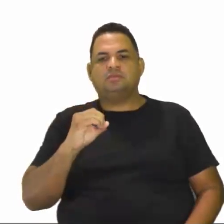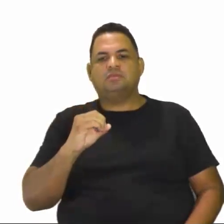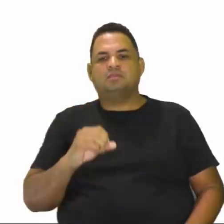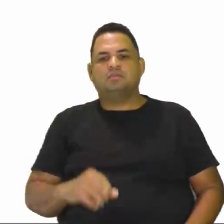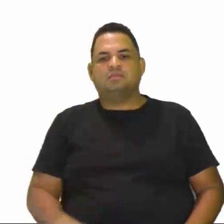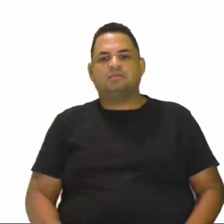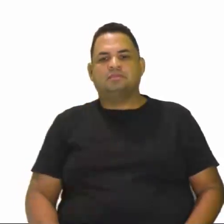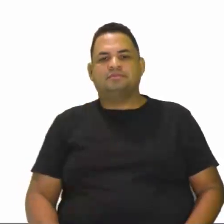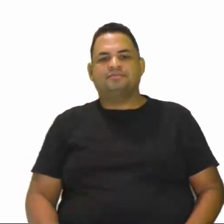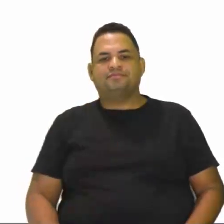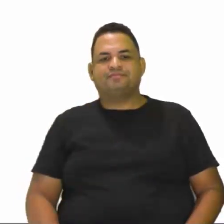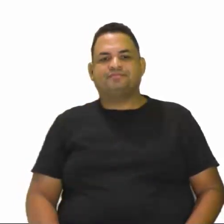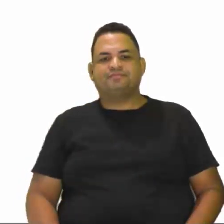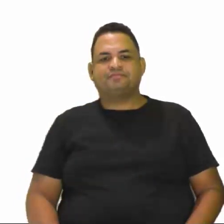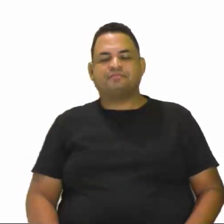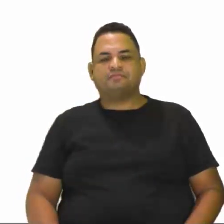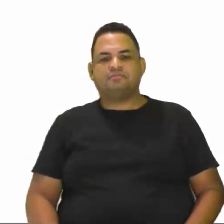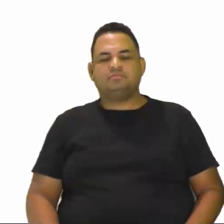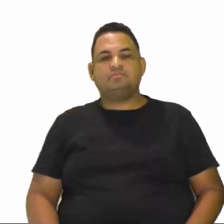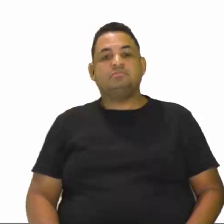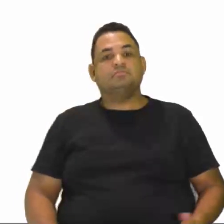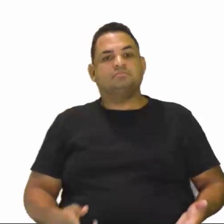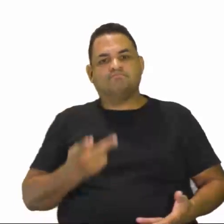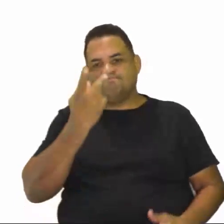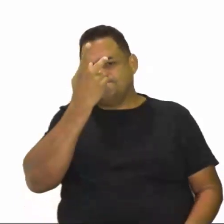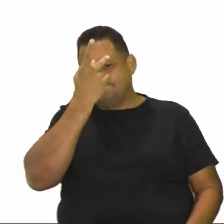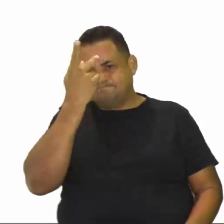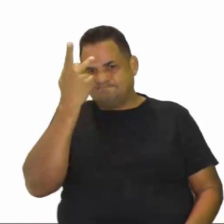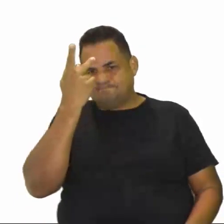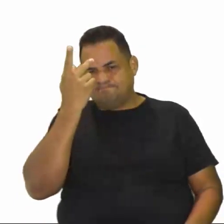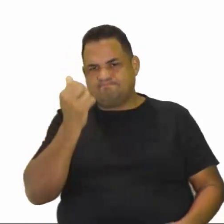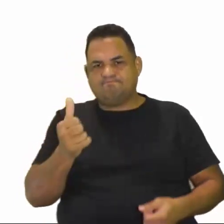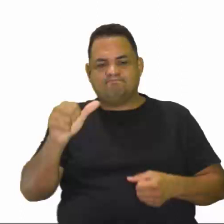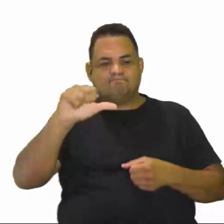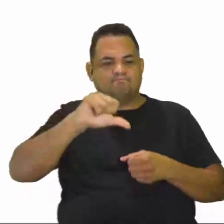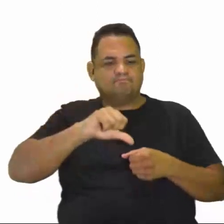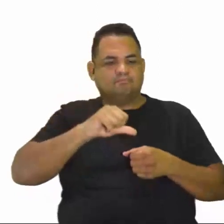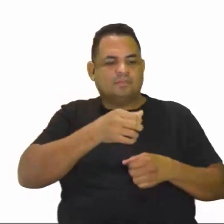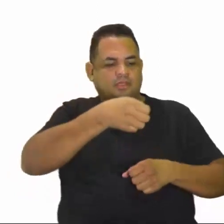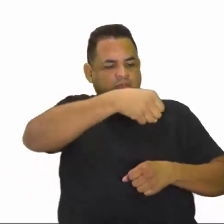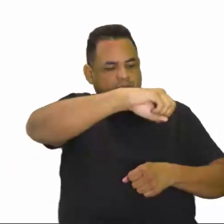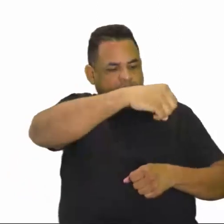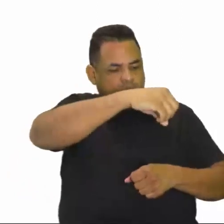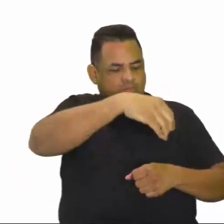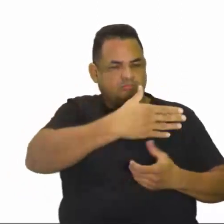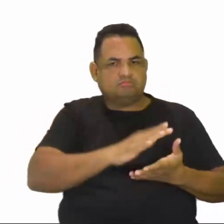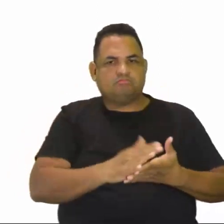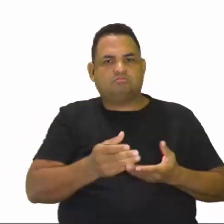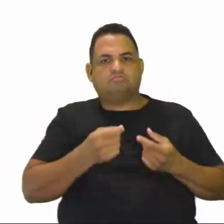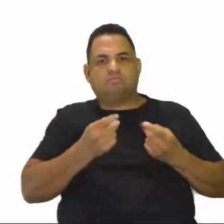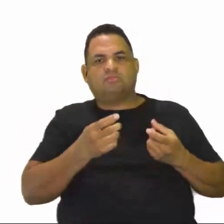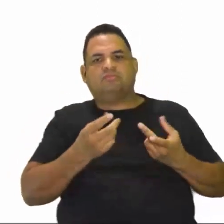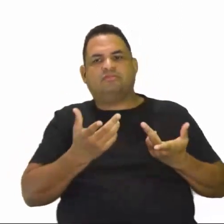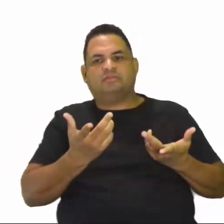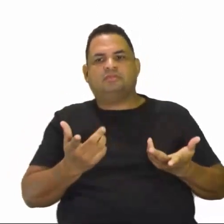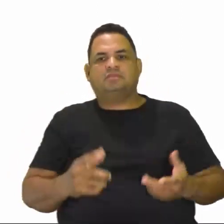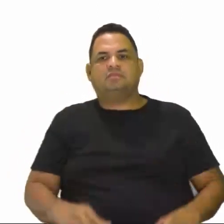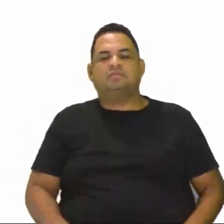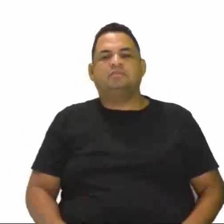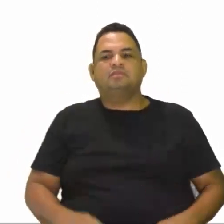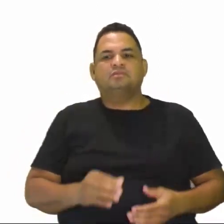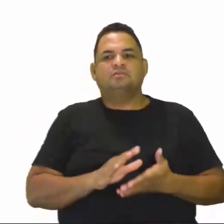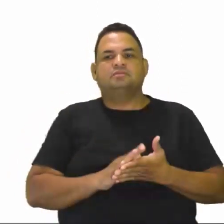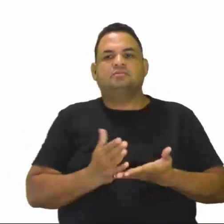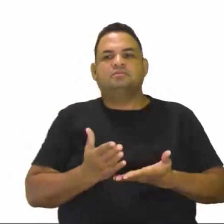água mineral aqui. E a pessoa que pegou, colocou água da torneira para vender no lugar da água